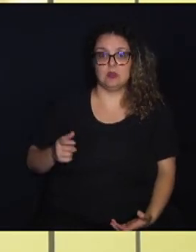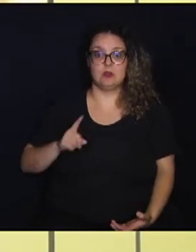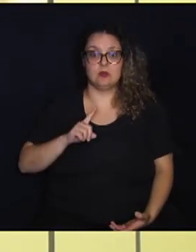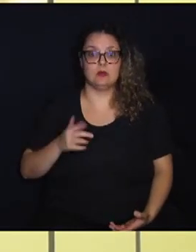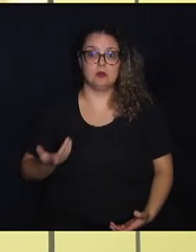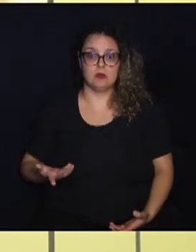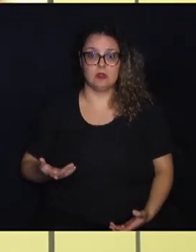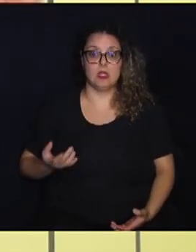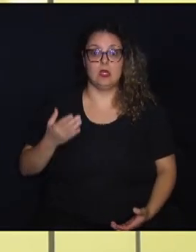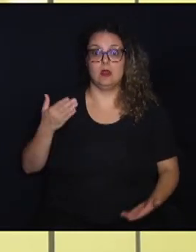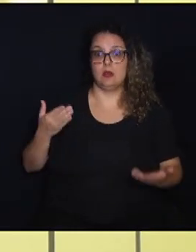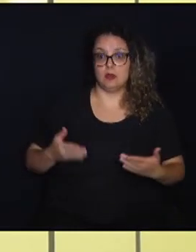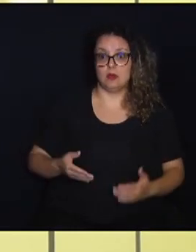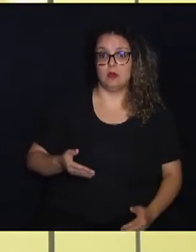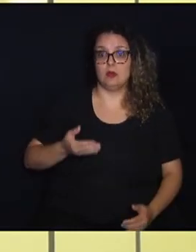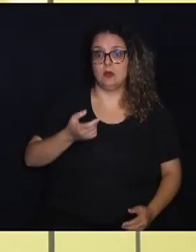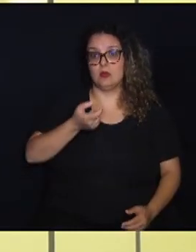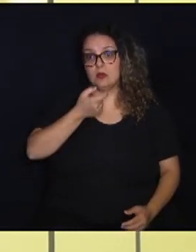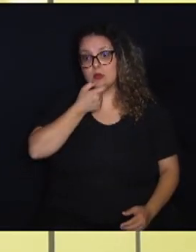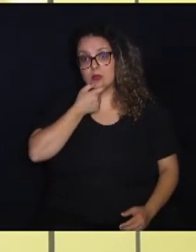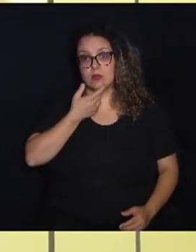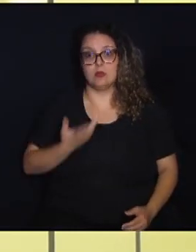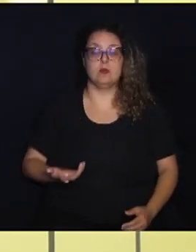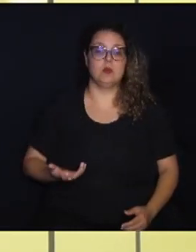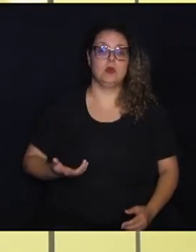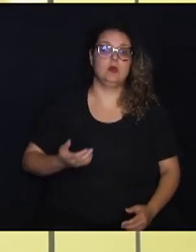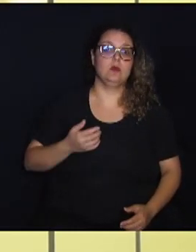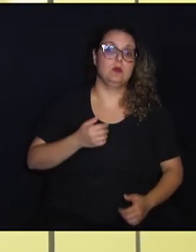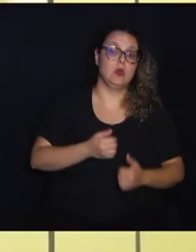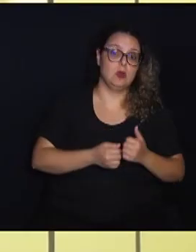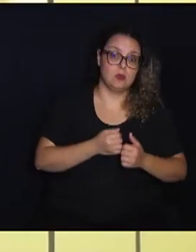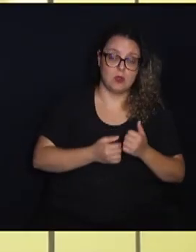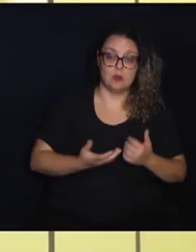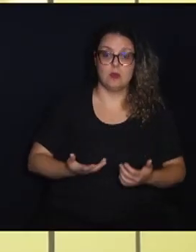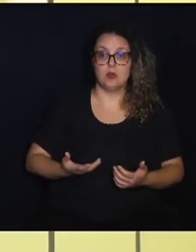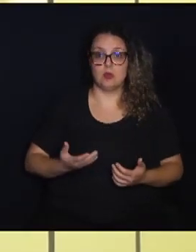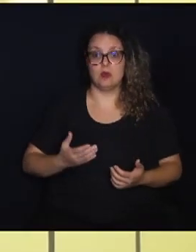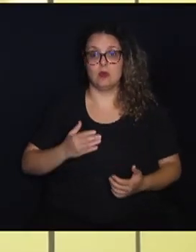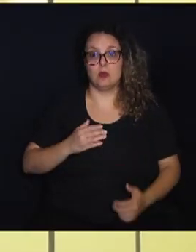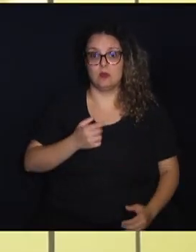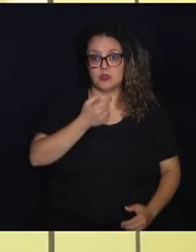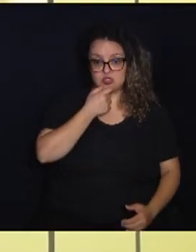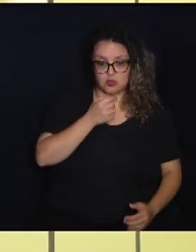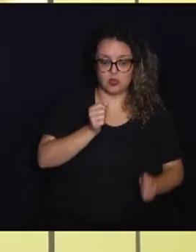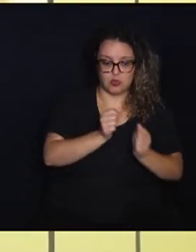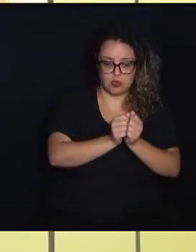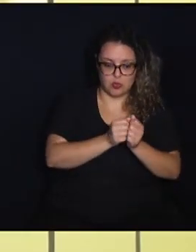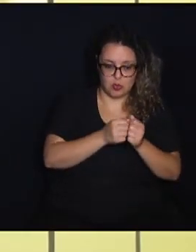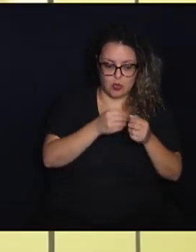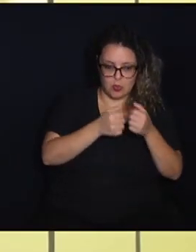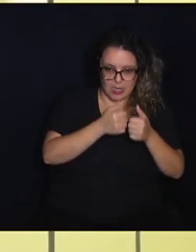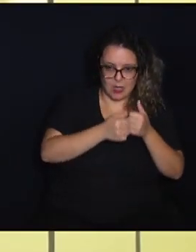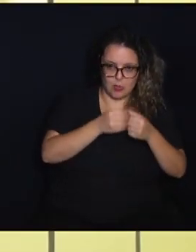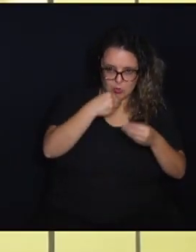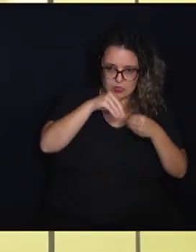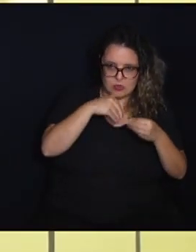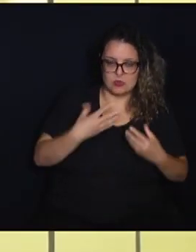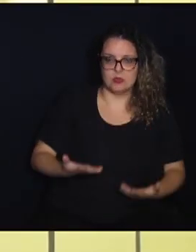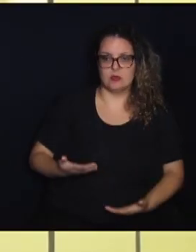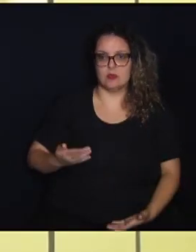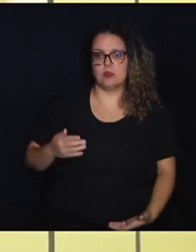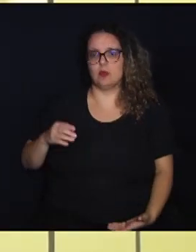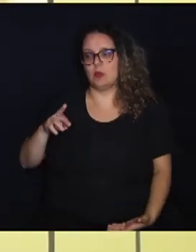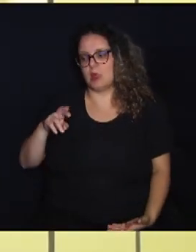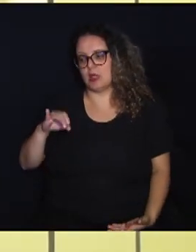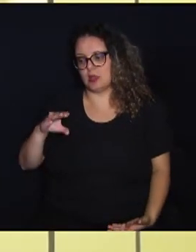Agora, se ele comer um biscoito de arroz, por exemplo, com creme de ricota, sabe? Aí, ok. Ok. Se ele comer uma